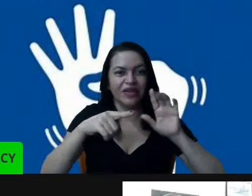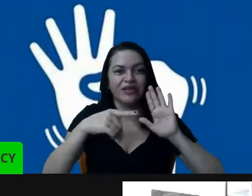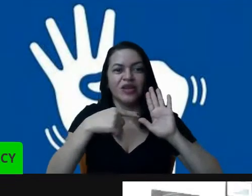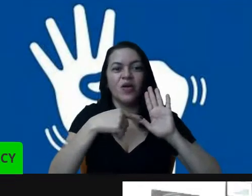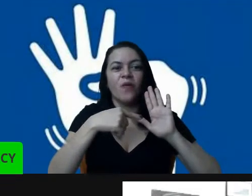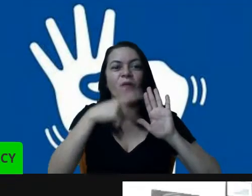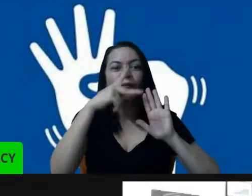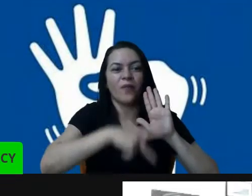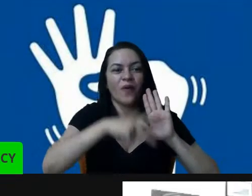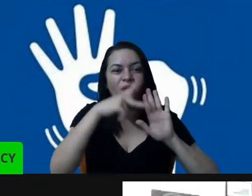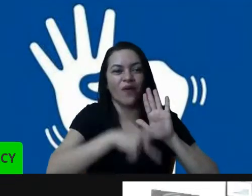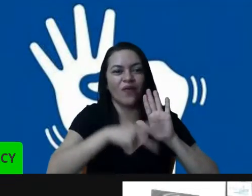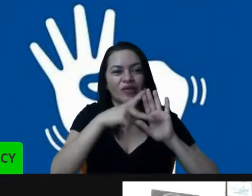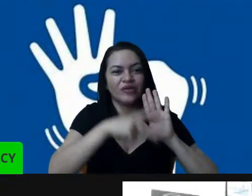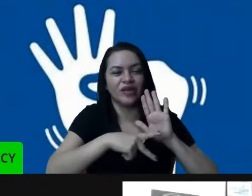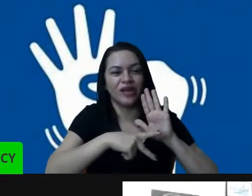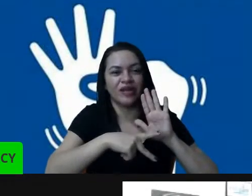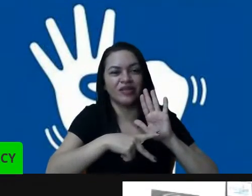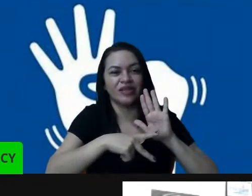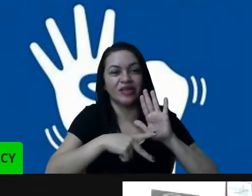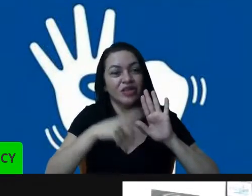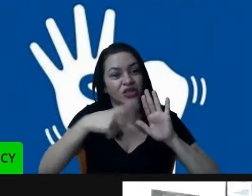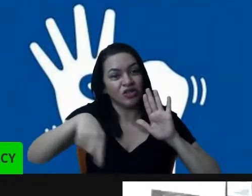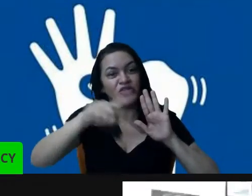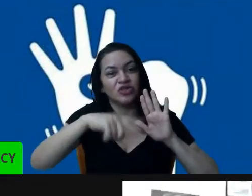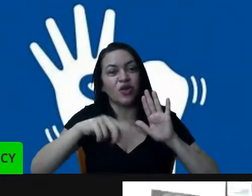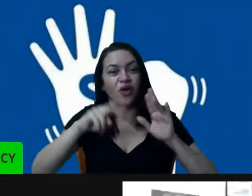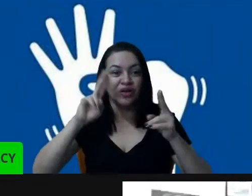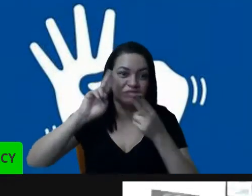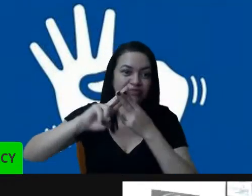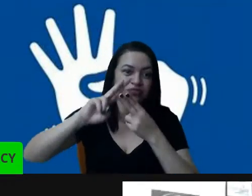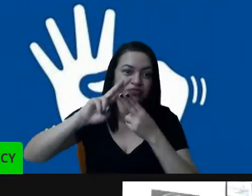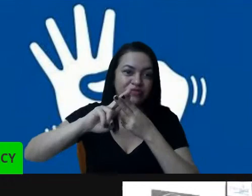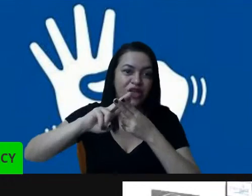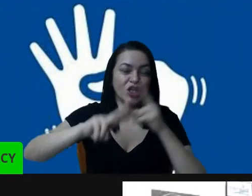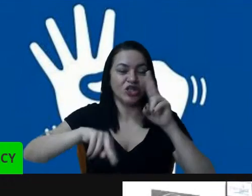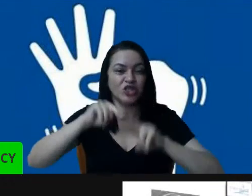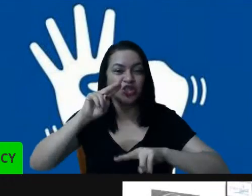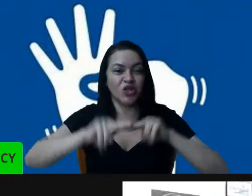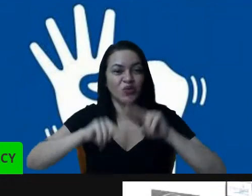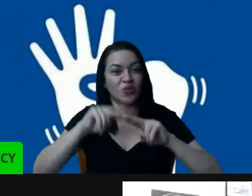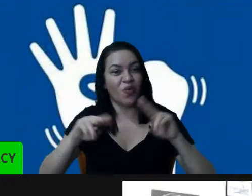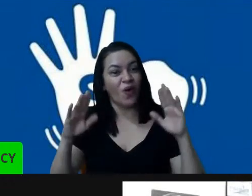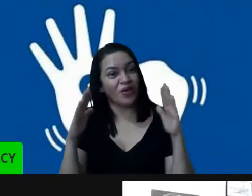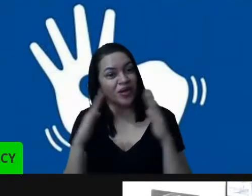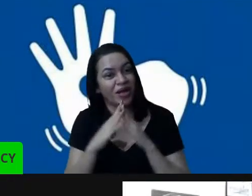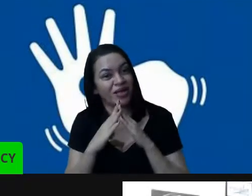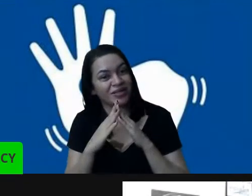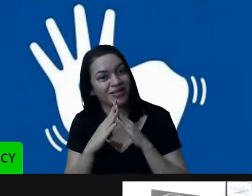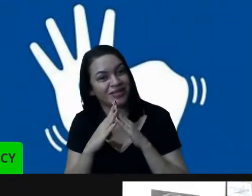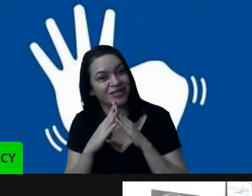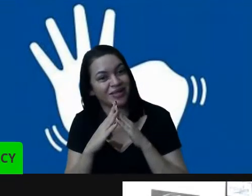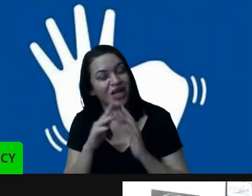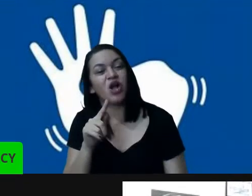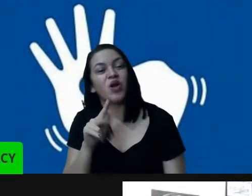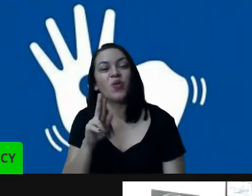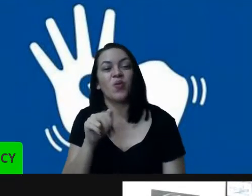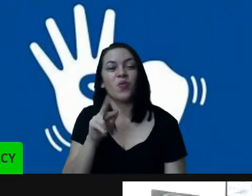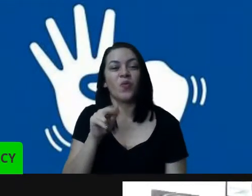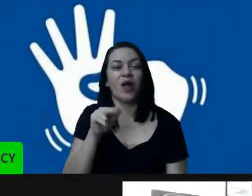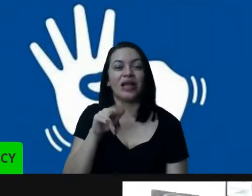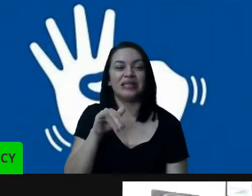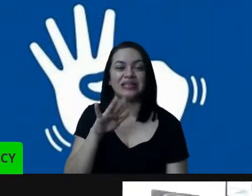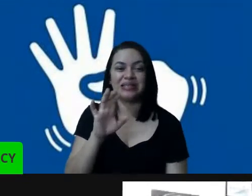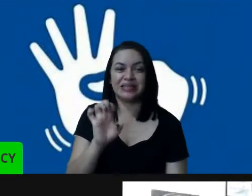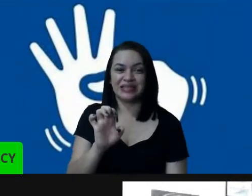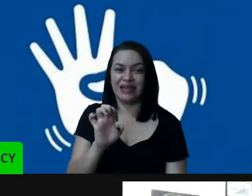né, Carlivan? São João em casa, guarnece em casa, né? Guarnece em casa. Vamos guarnecer em casa. É isso E aí.